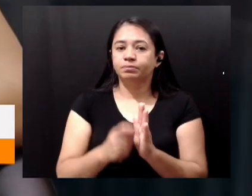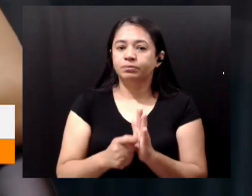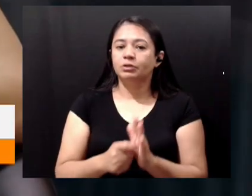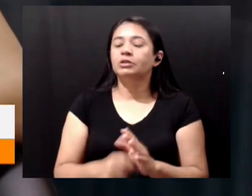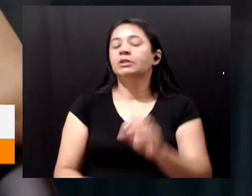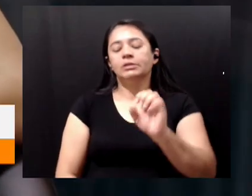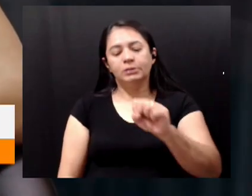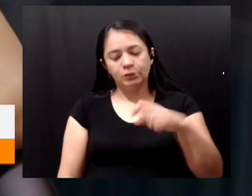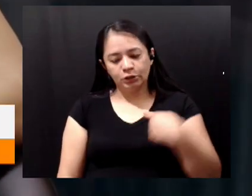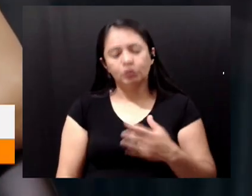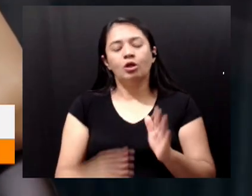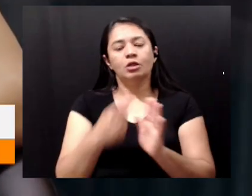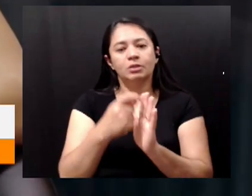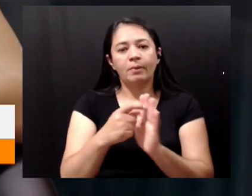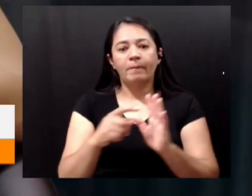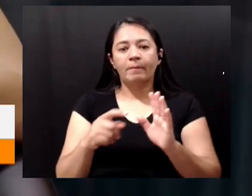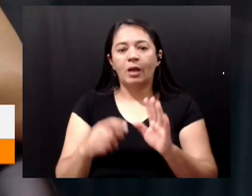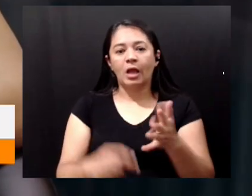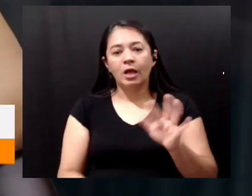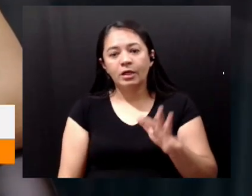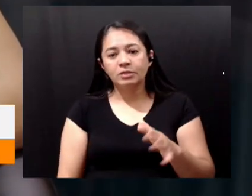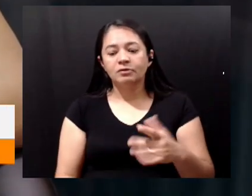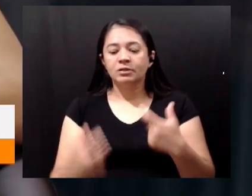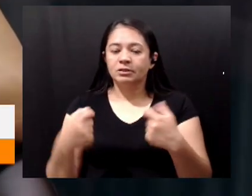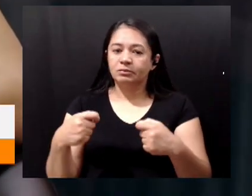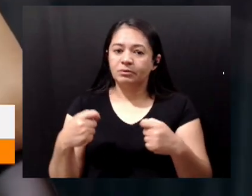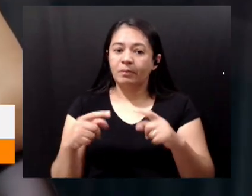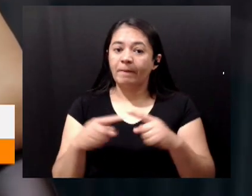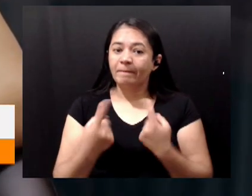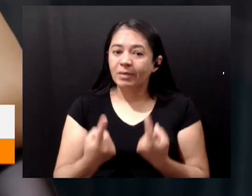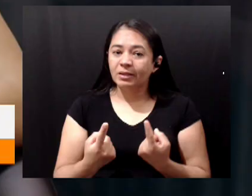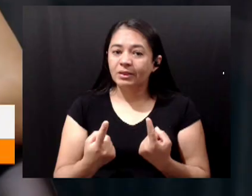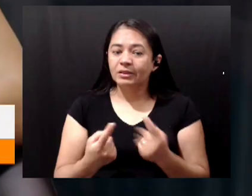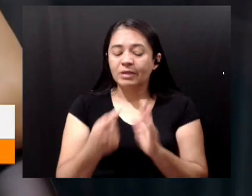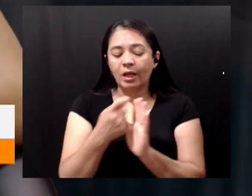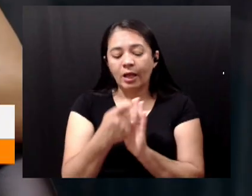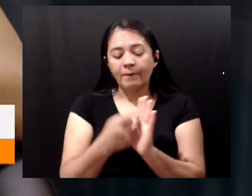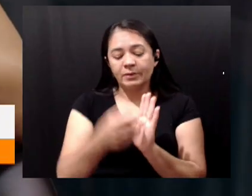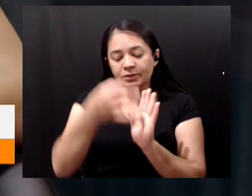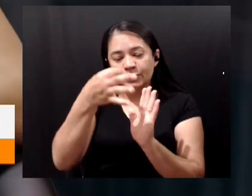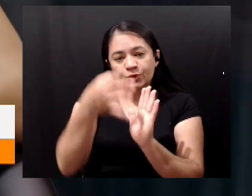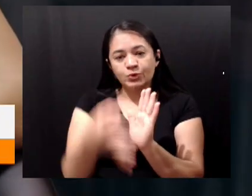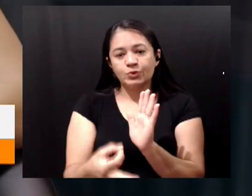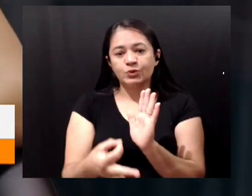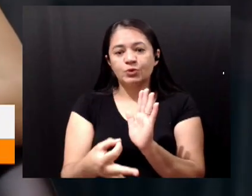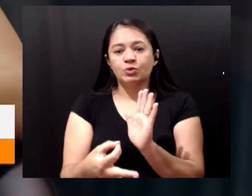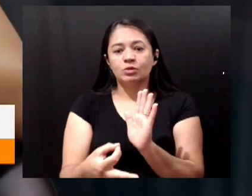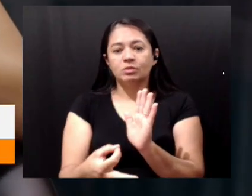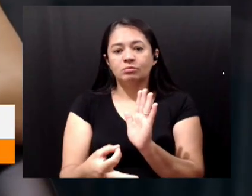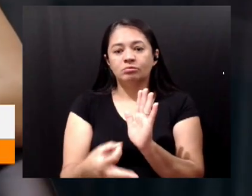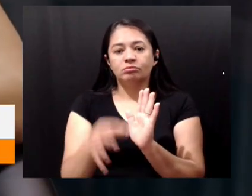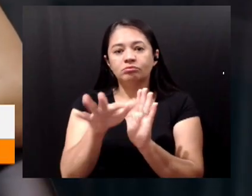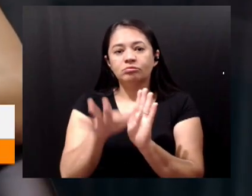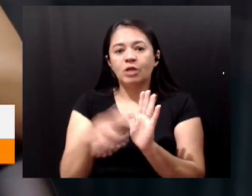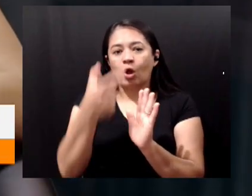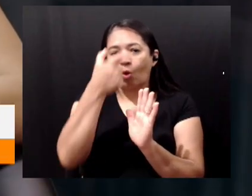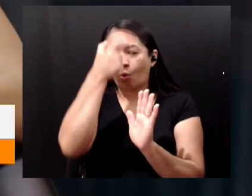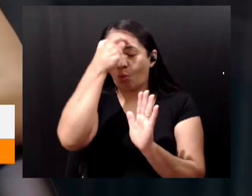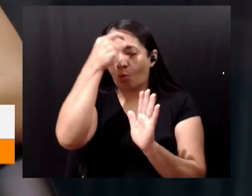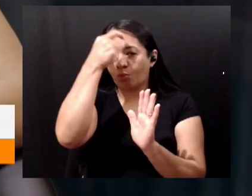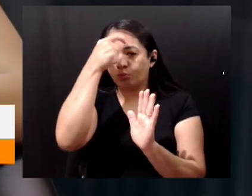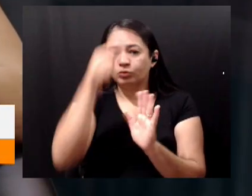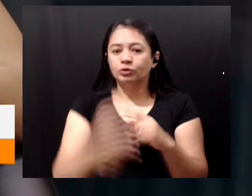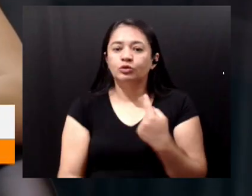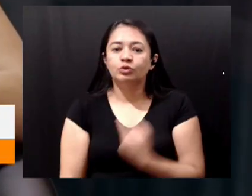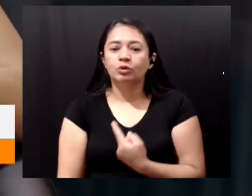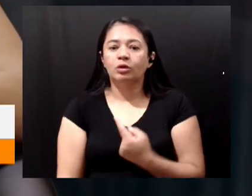prescrevemos, muitas vezes é necessário, mas a prescrição correta, na prescrição consciente, é que a gente oriente o